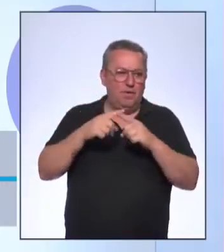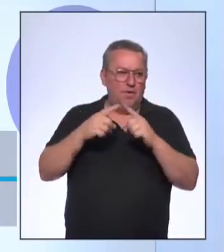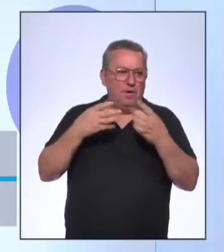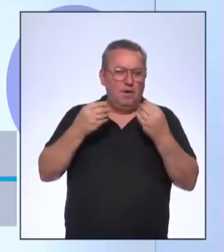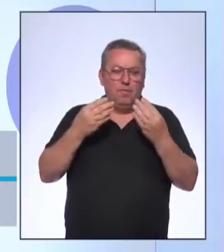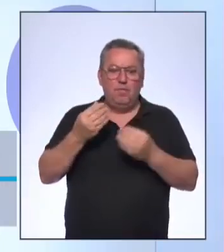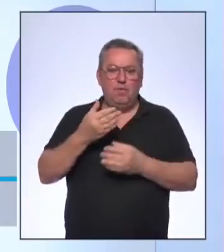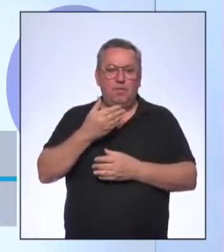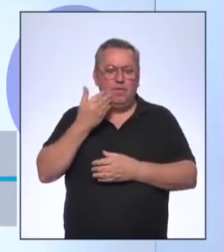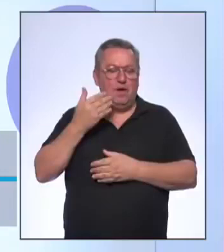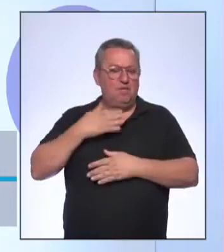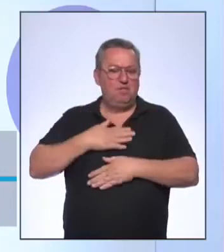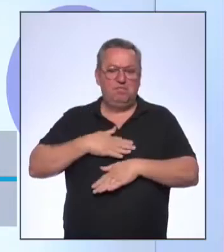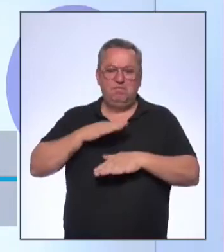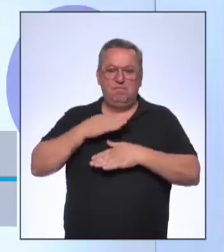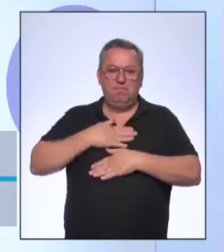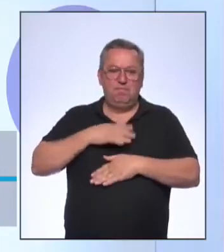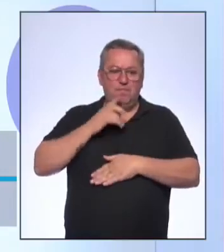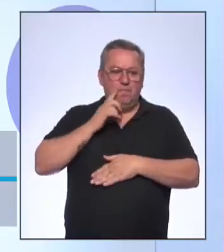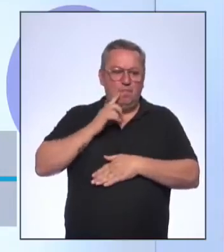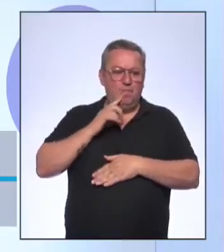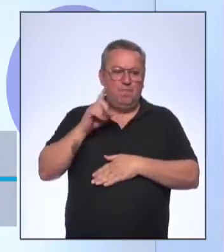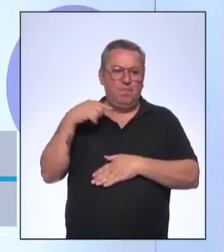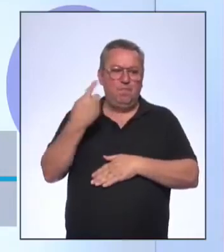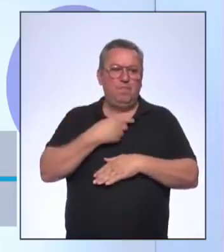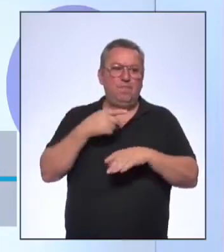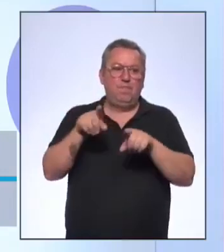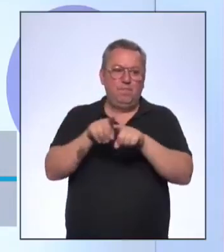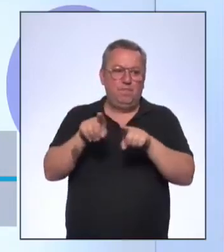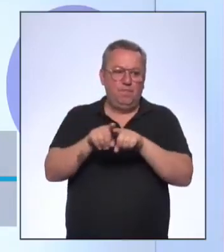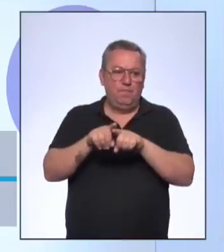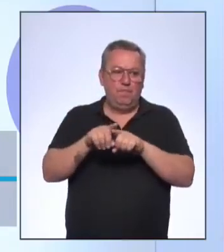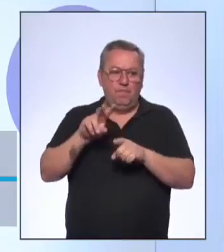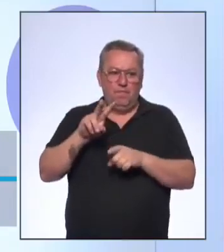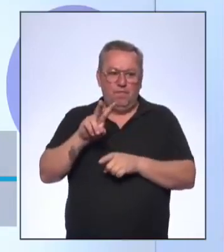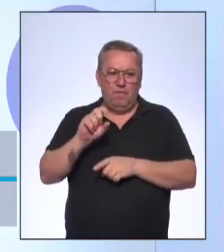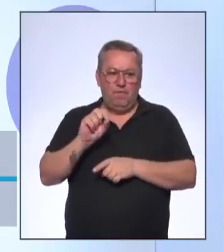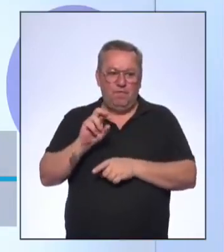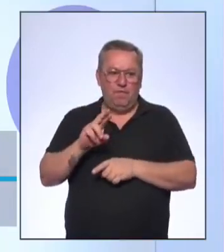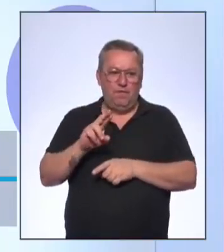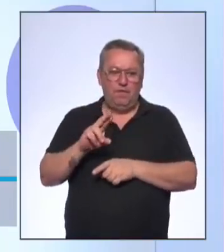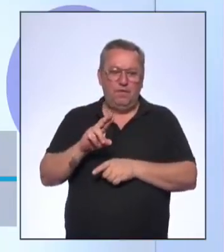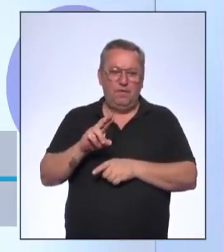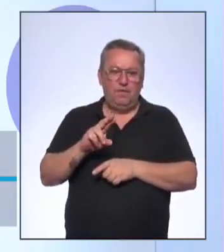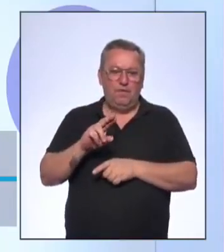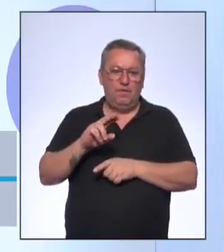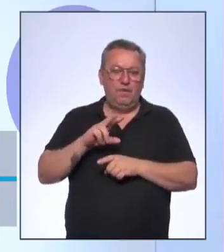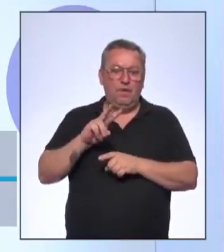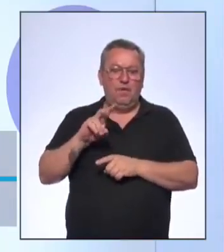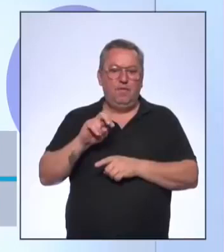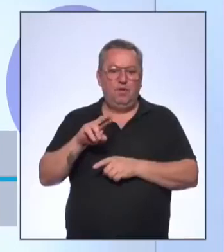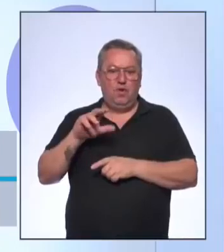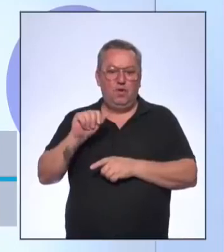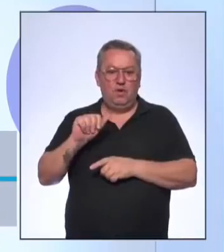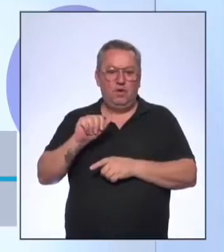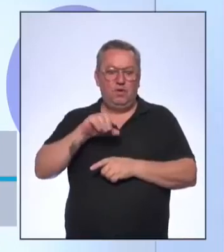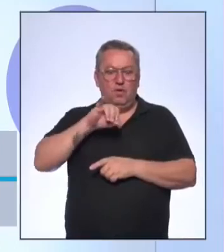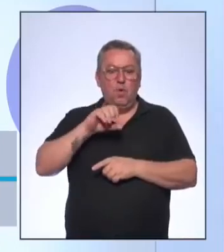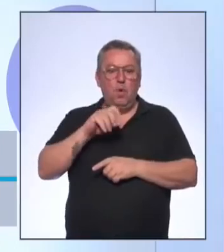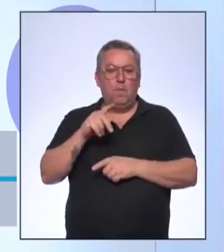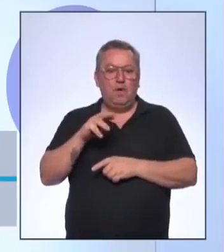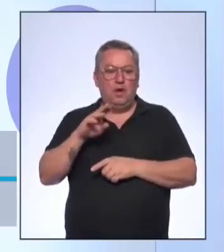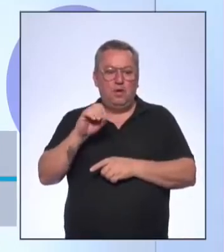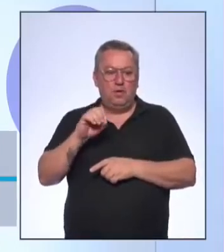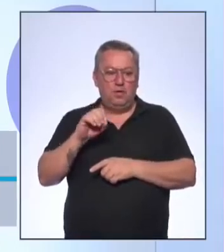extremamente tranquilo, né? Nós temos também Vitor, Vitória, Pietra, João Pedro,